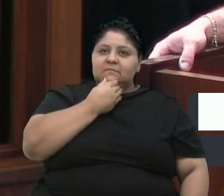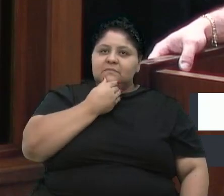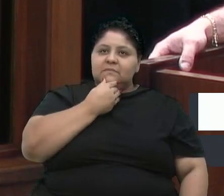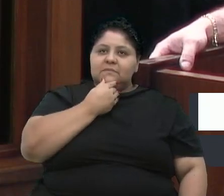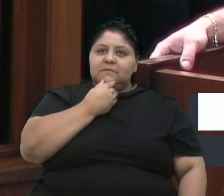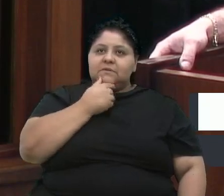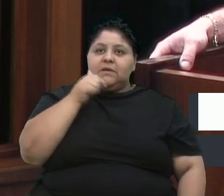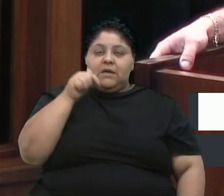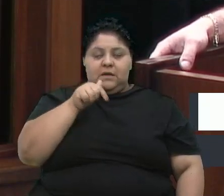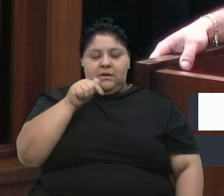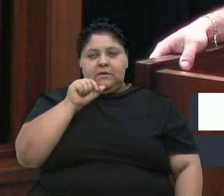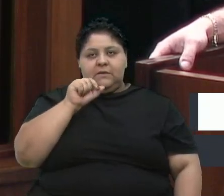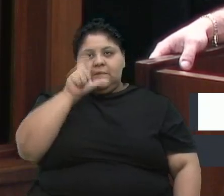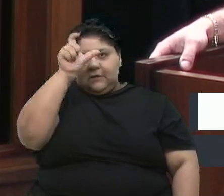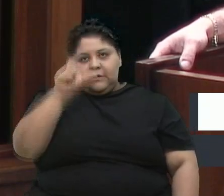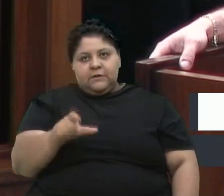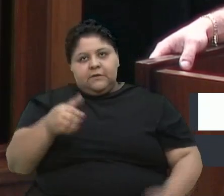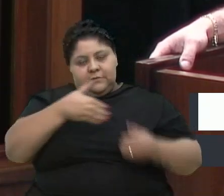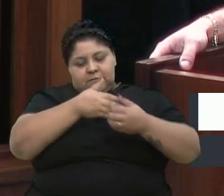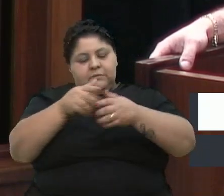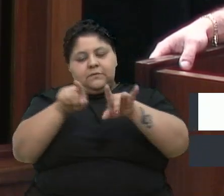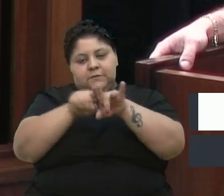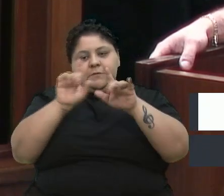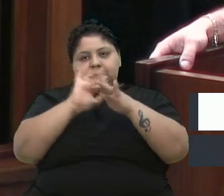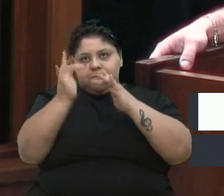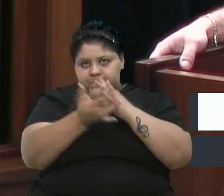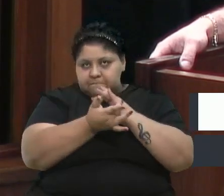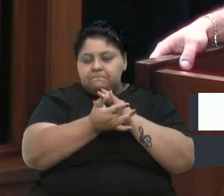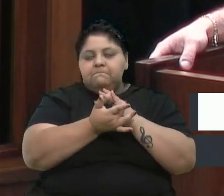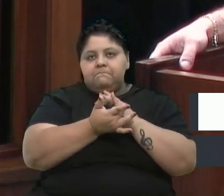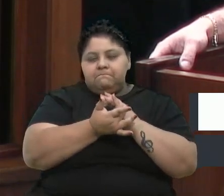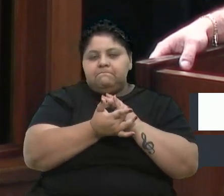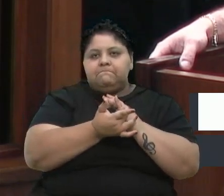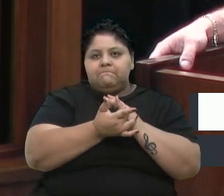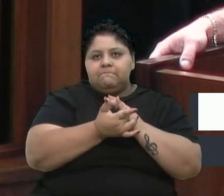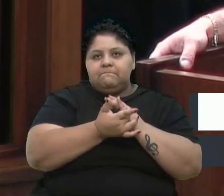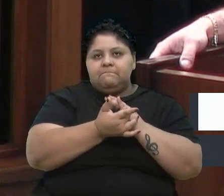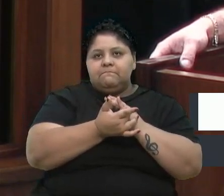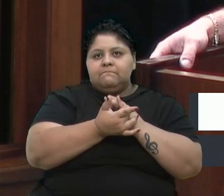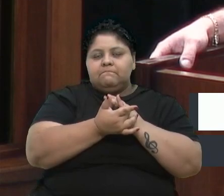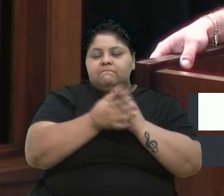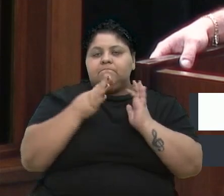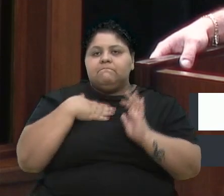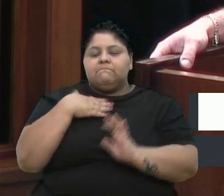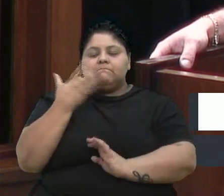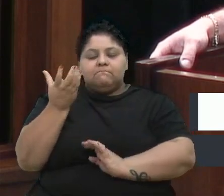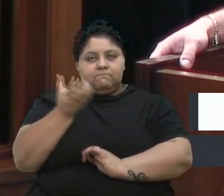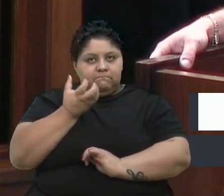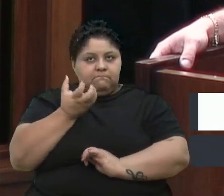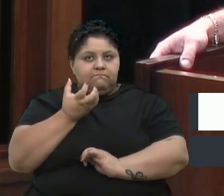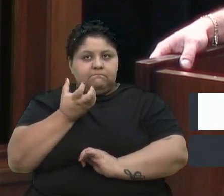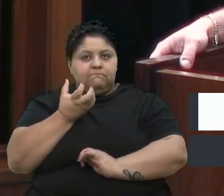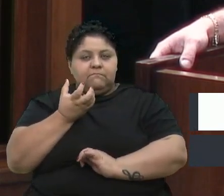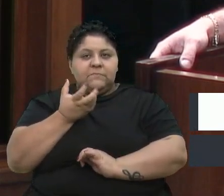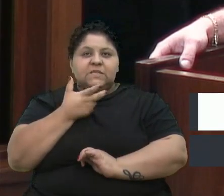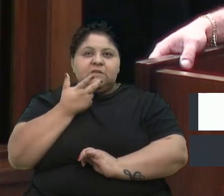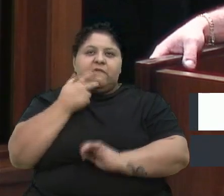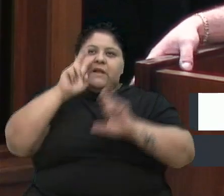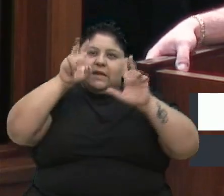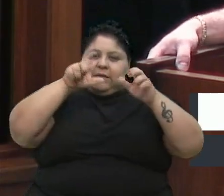TV Câmara Canal 16 e pelas redes sociais. Eu quero trazer um tema e depois eu